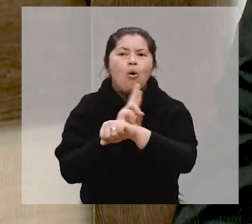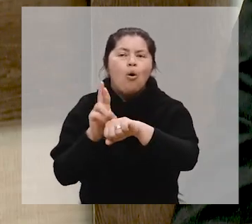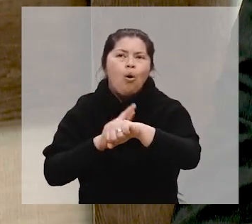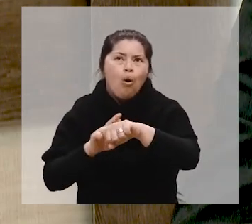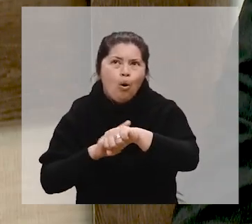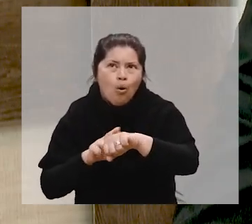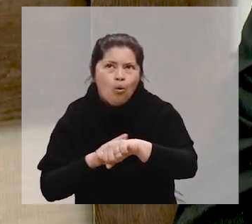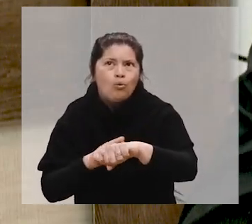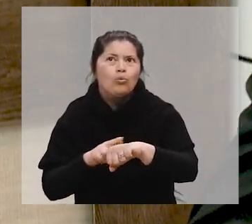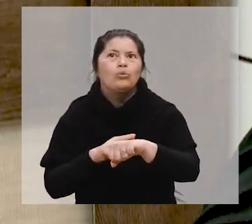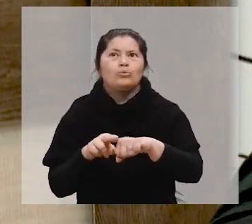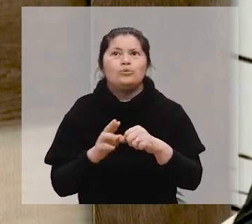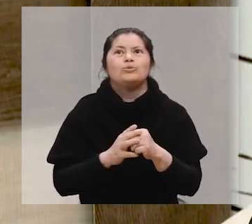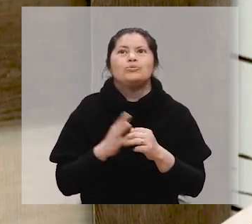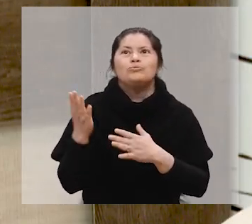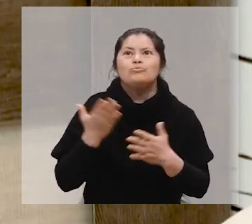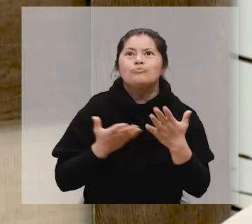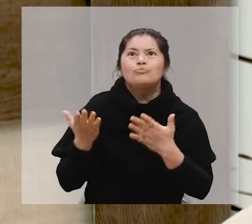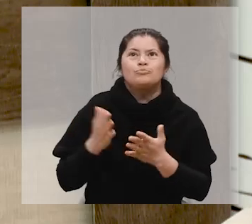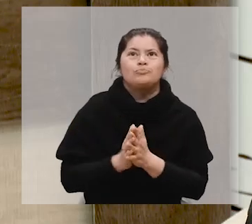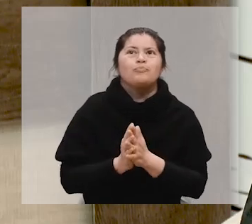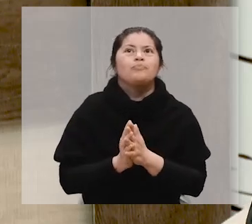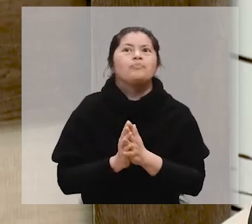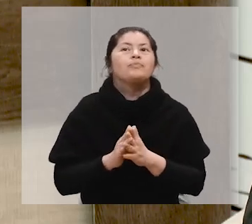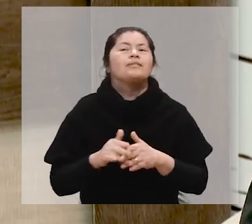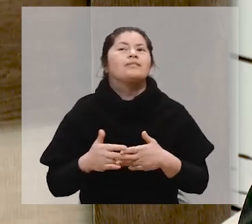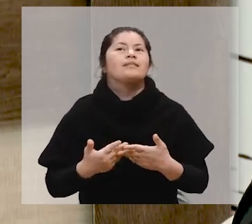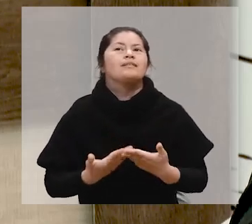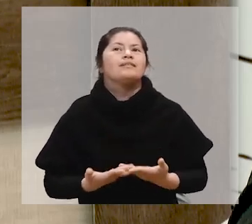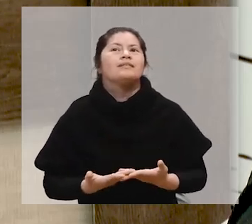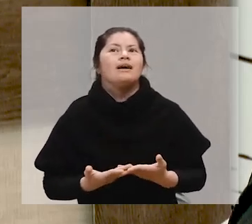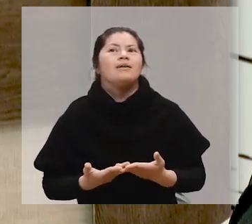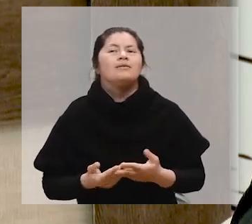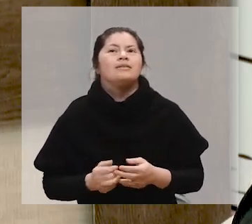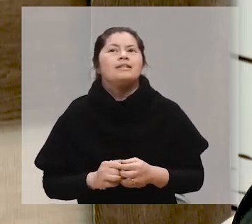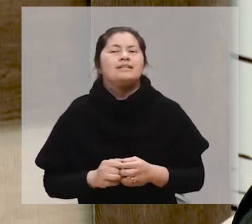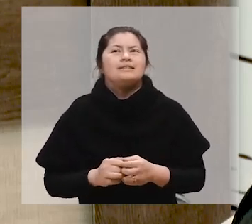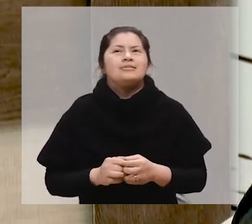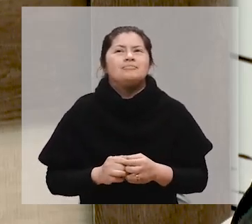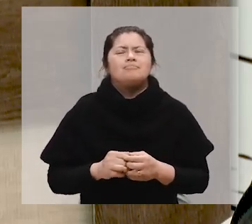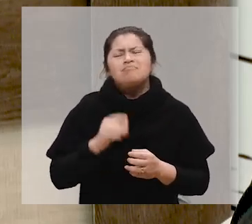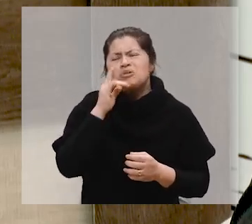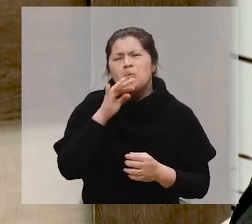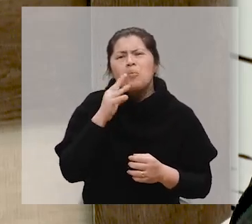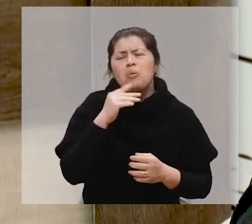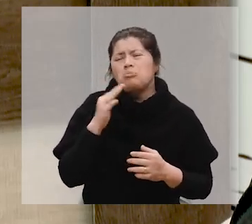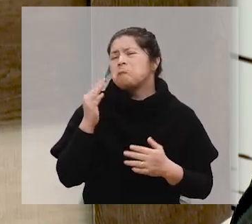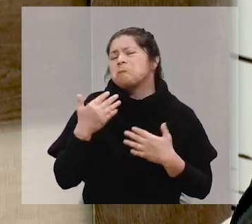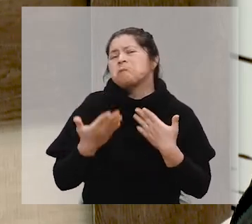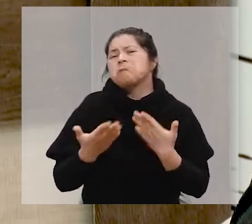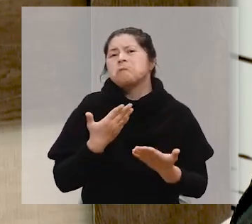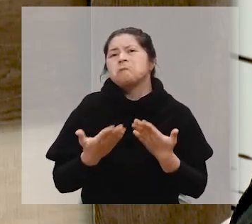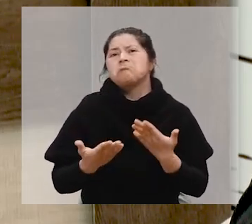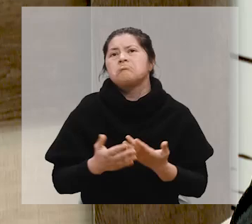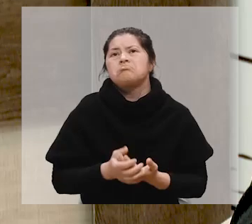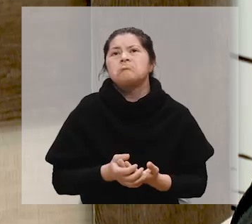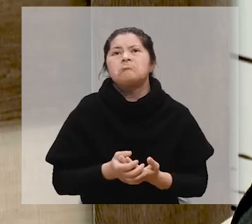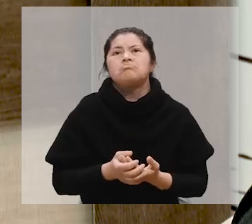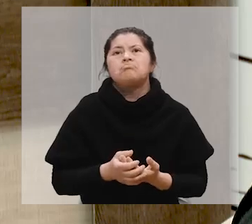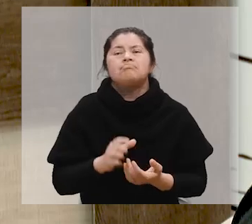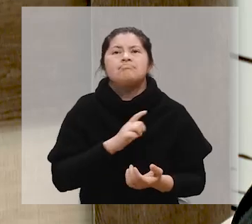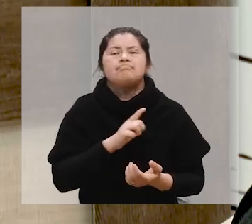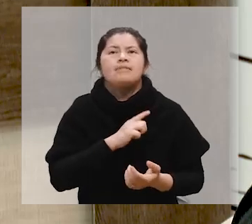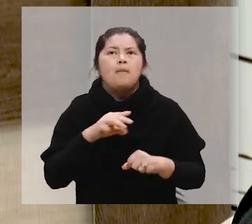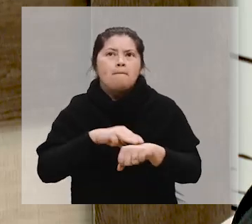lá, sei lá, de roxo. Perfeito. Ele fica naquele... Embora, independentemente da cor, e